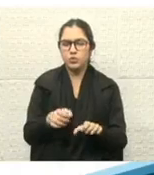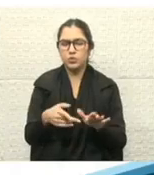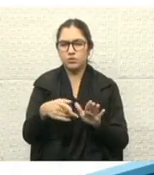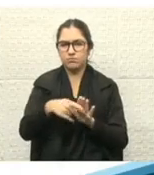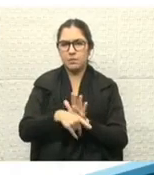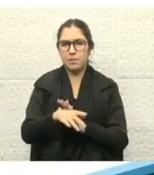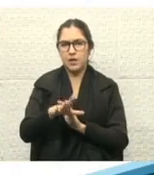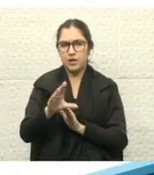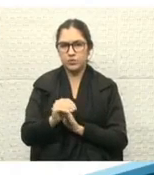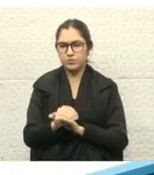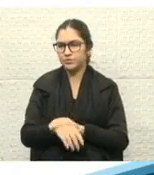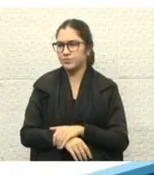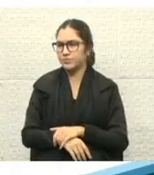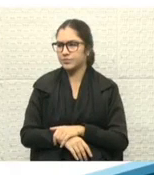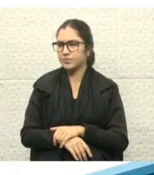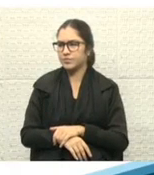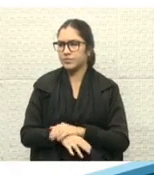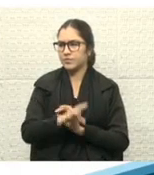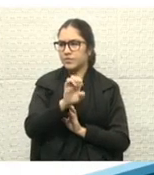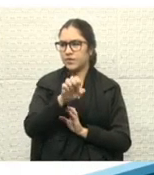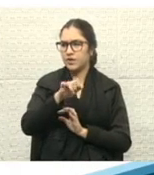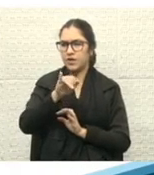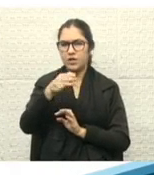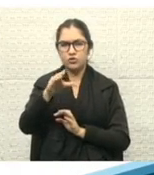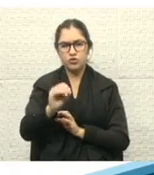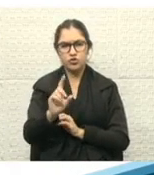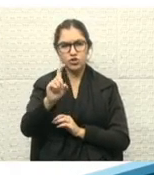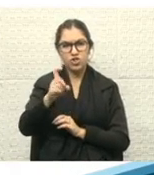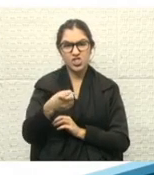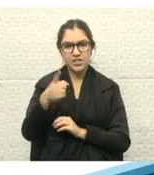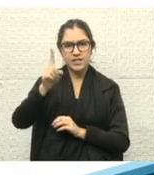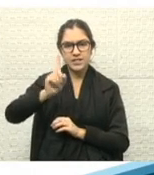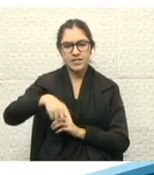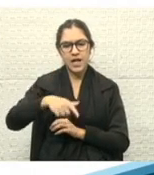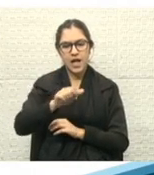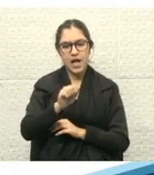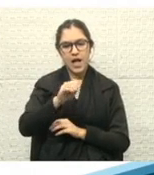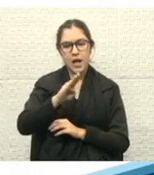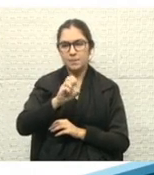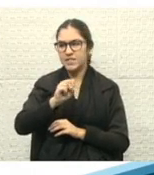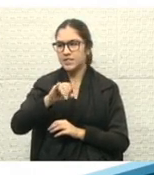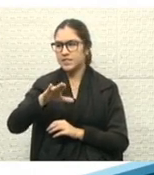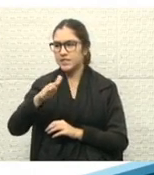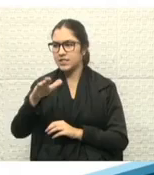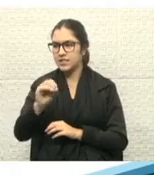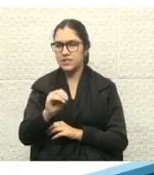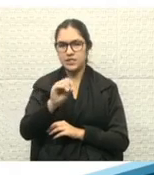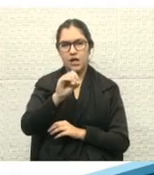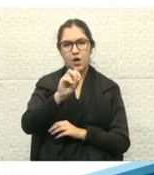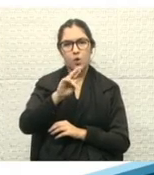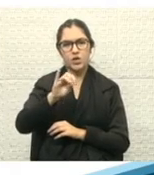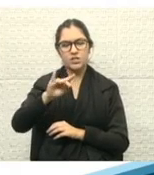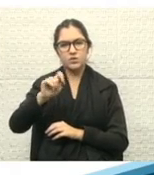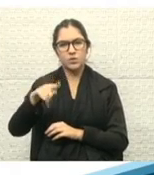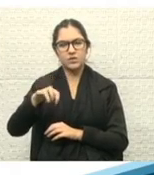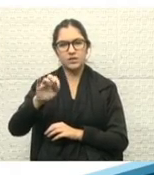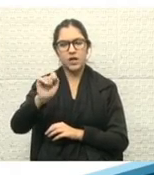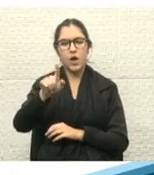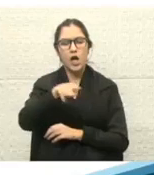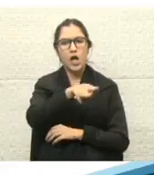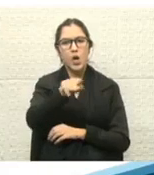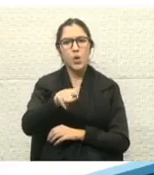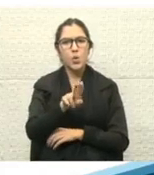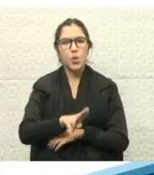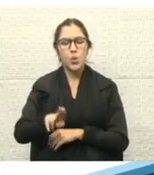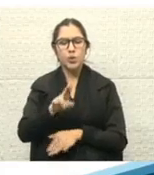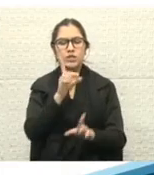plano? O eixo X, que é o eixo das abscissas, o eixo horizontal, ele vai ser utilizado